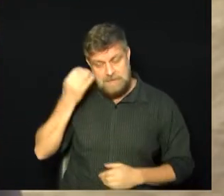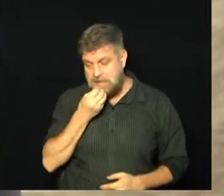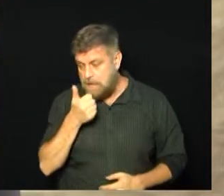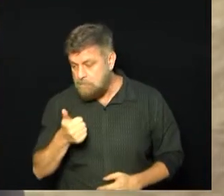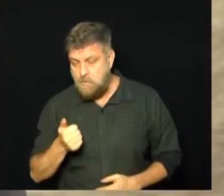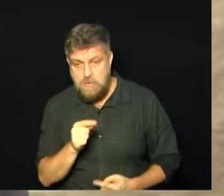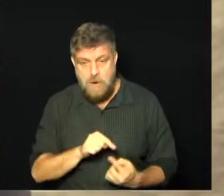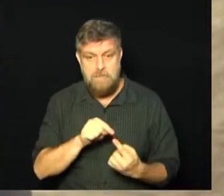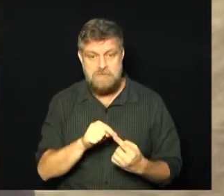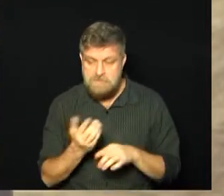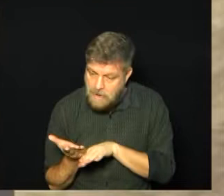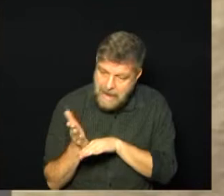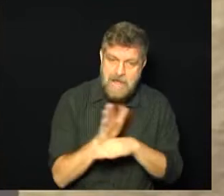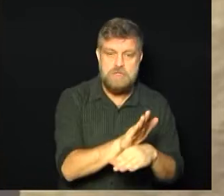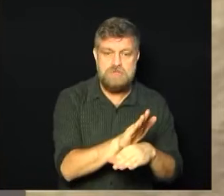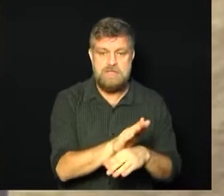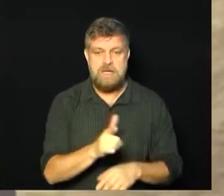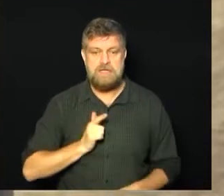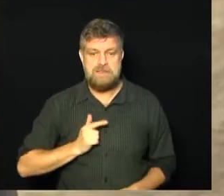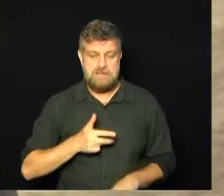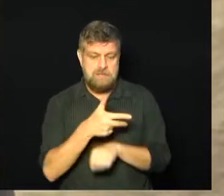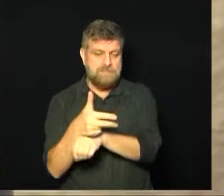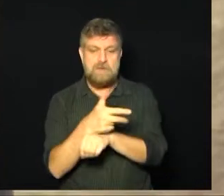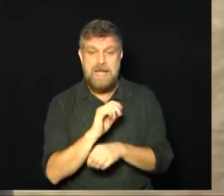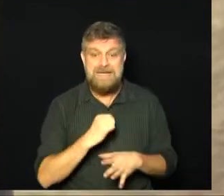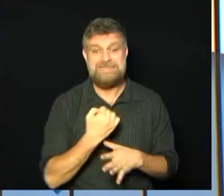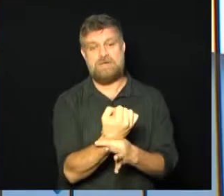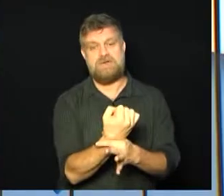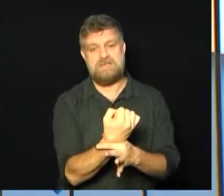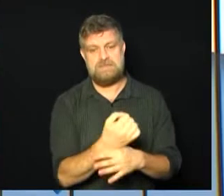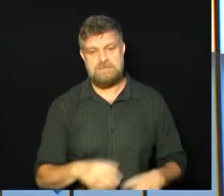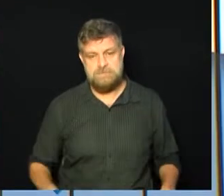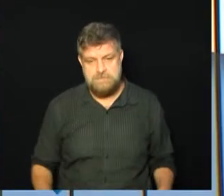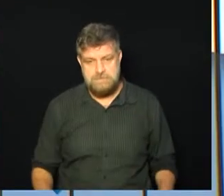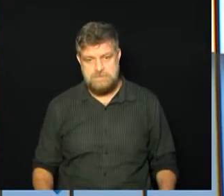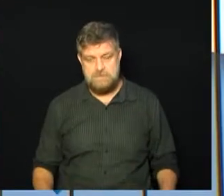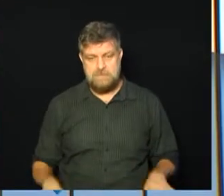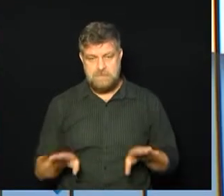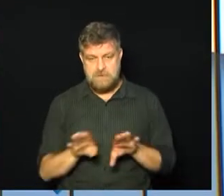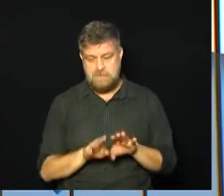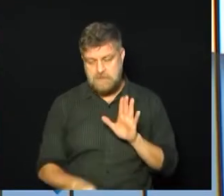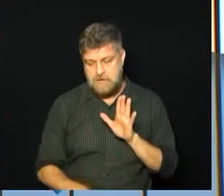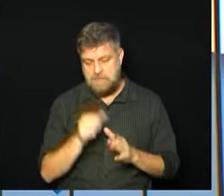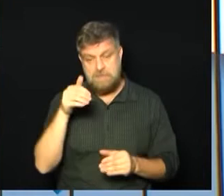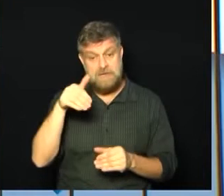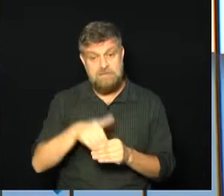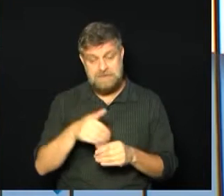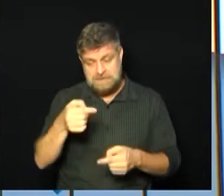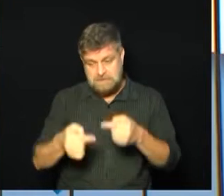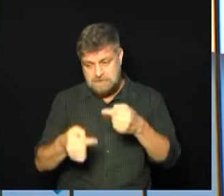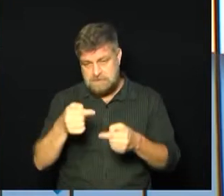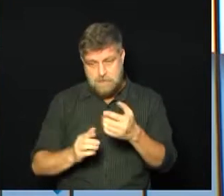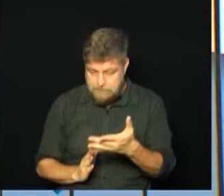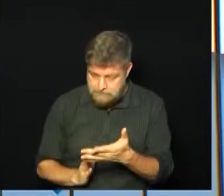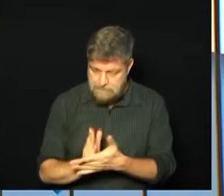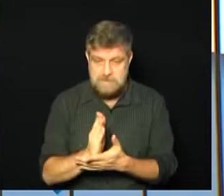a todos. Então, o intuito, na verdade, é transmitir segurança para todos. Também em primeira discussão foi aprovado o